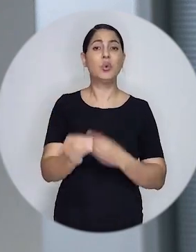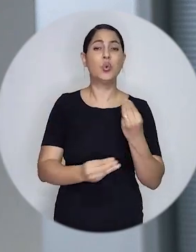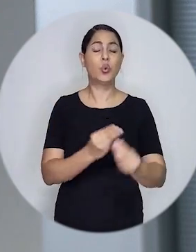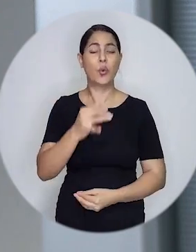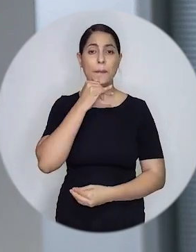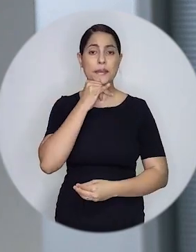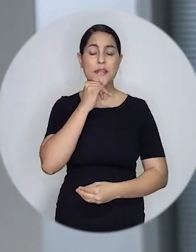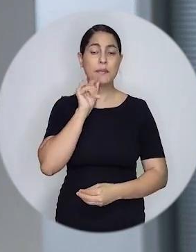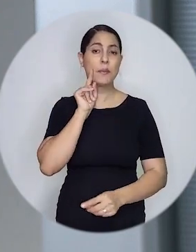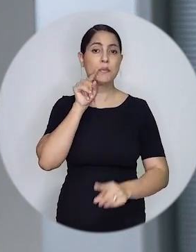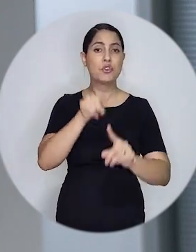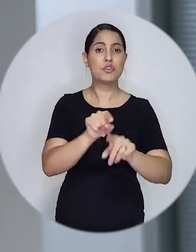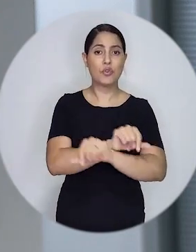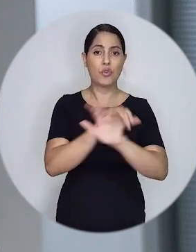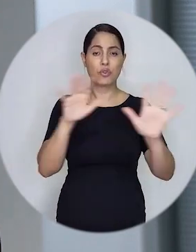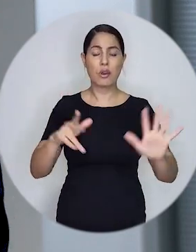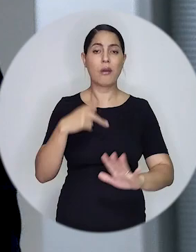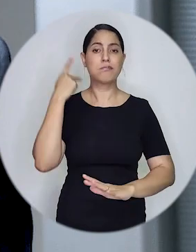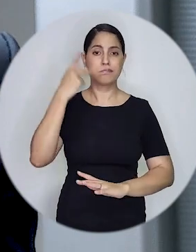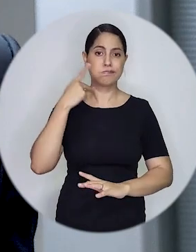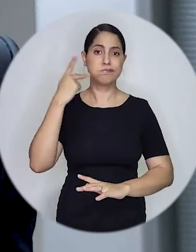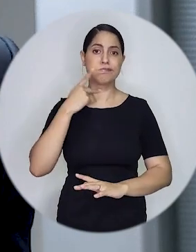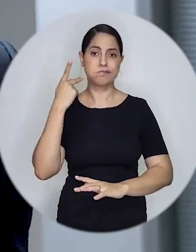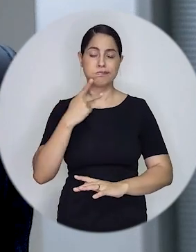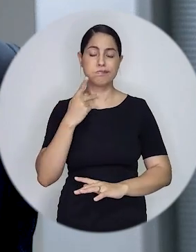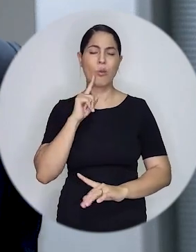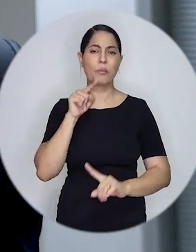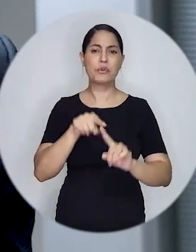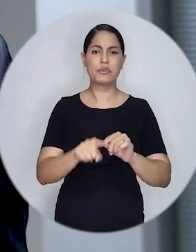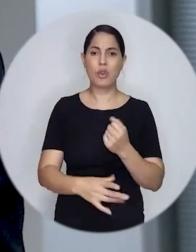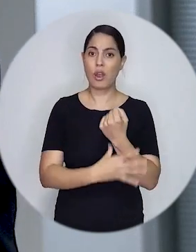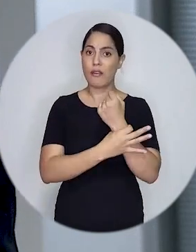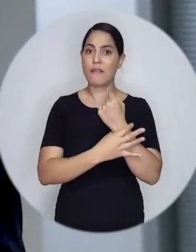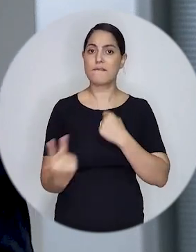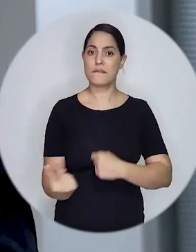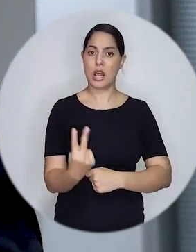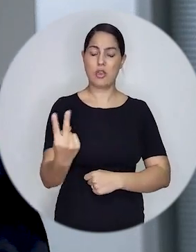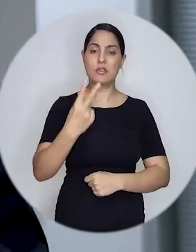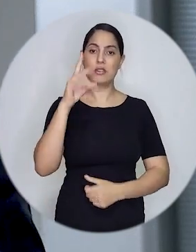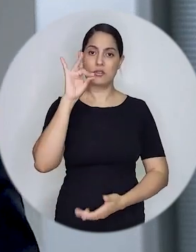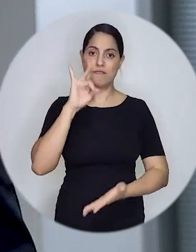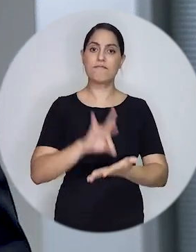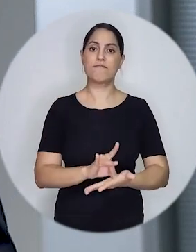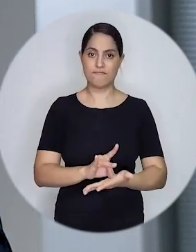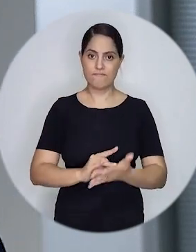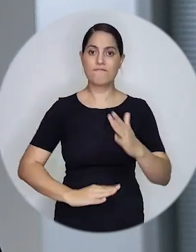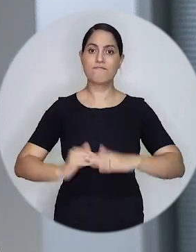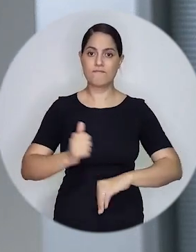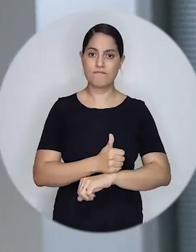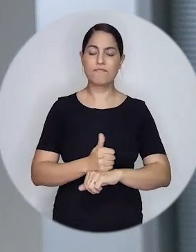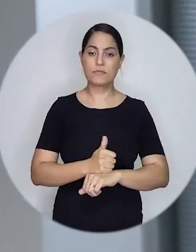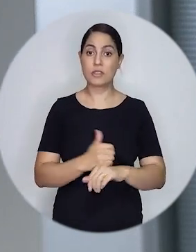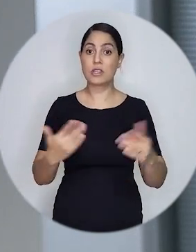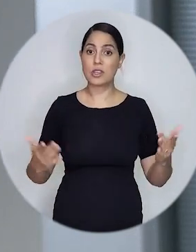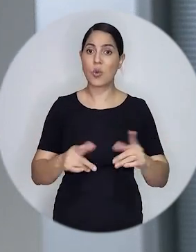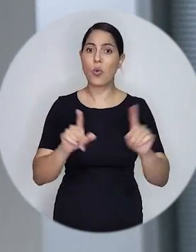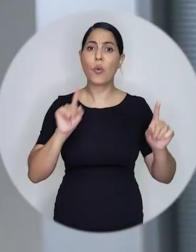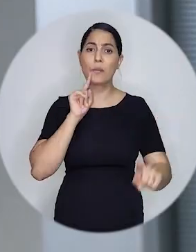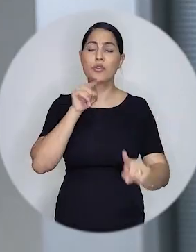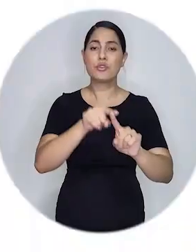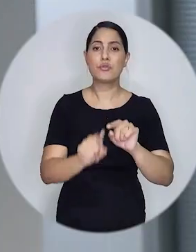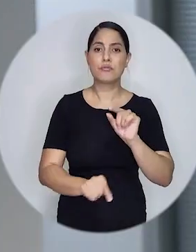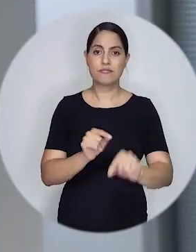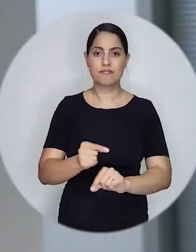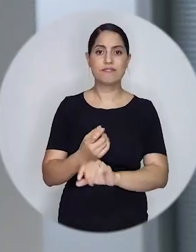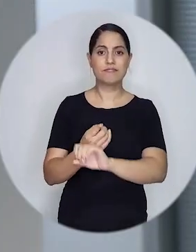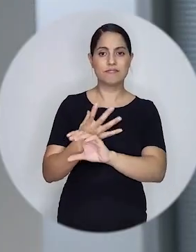cada advogada e, com isso, viabilizar e implantar políticas que garantam cada vez mais valorização